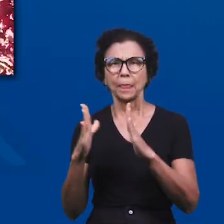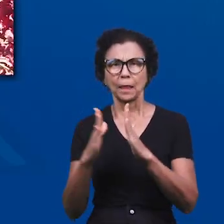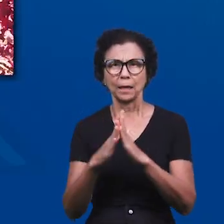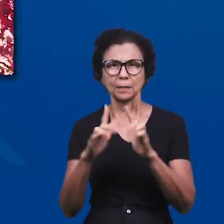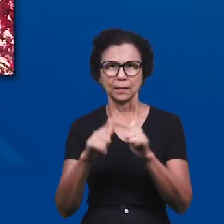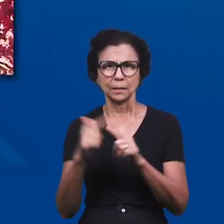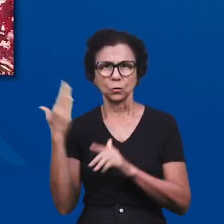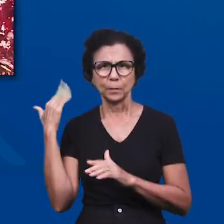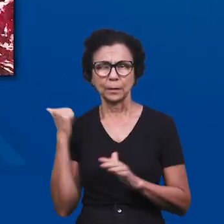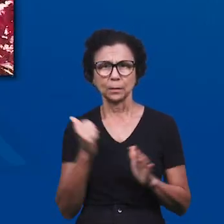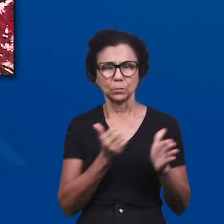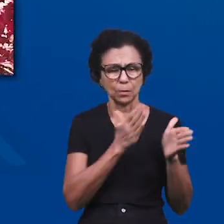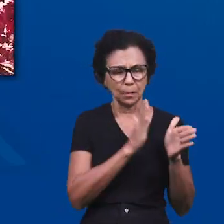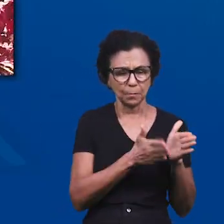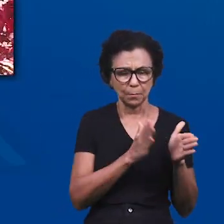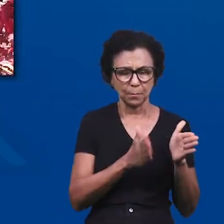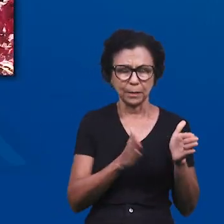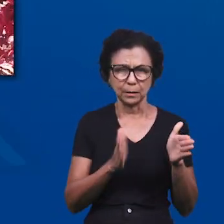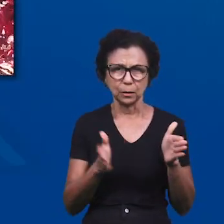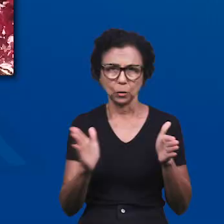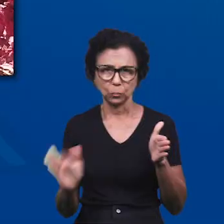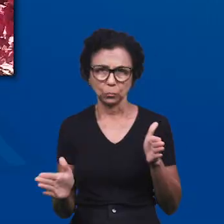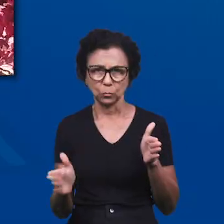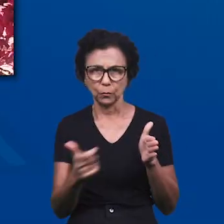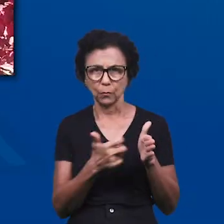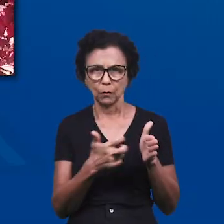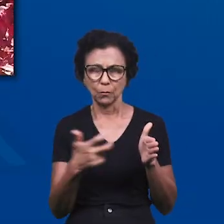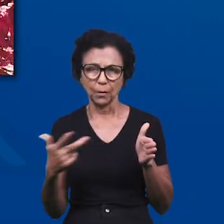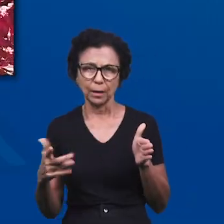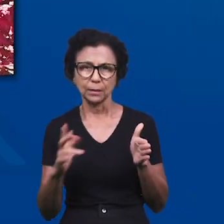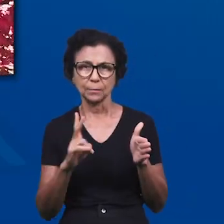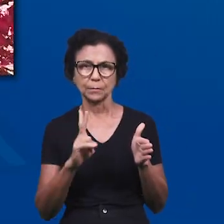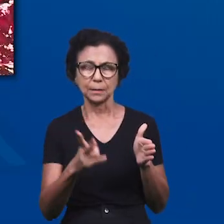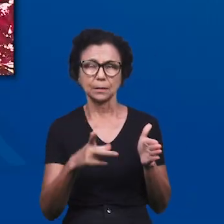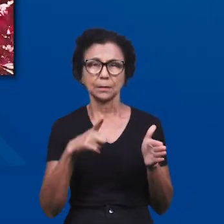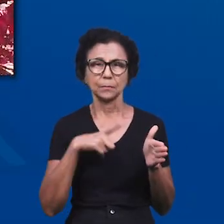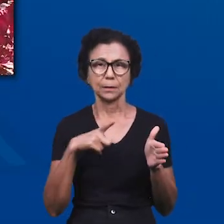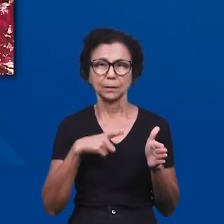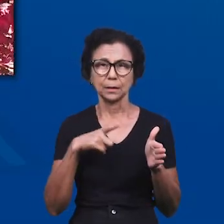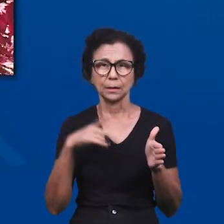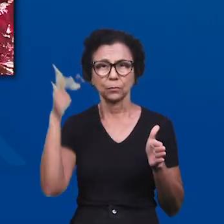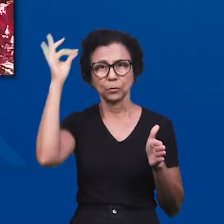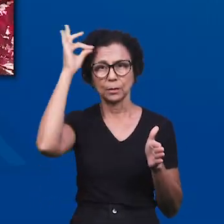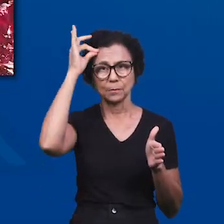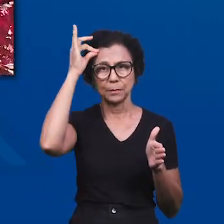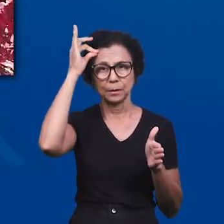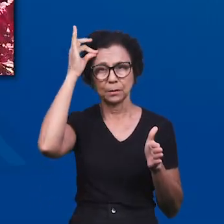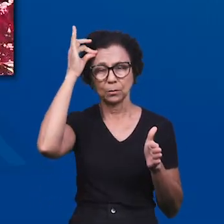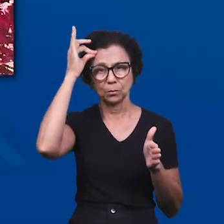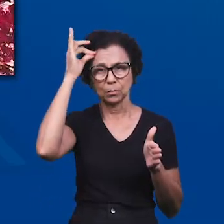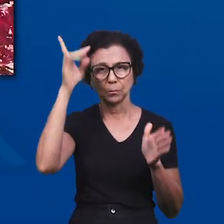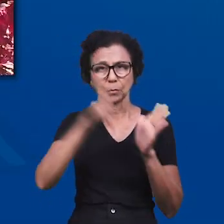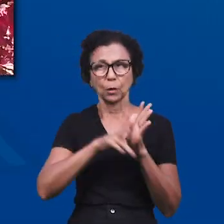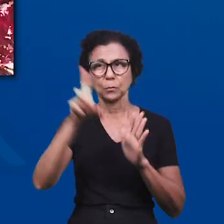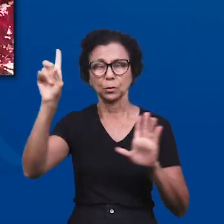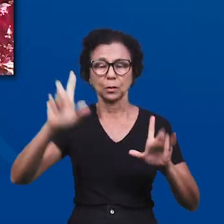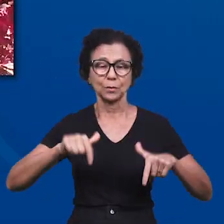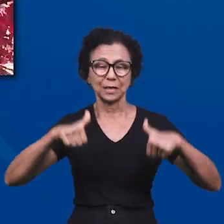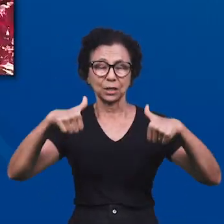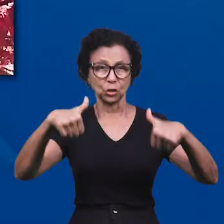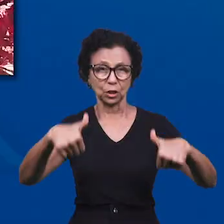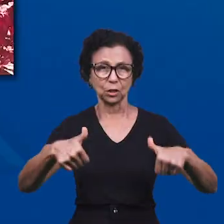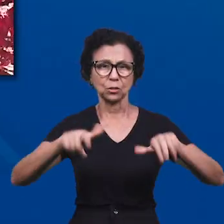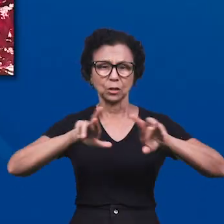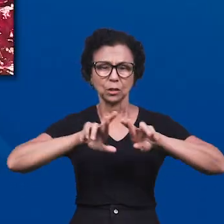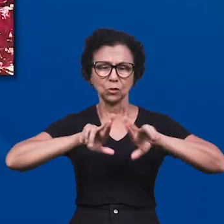Deus. Uma das características que diferenciou um período do outro foi uma das operações do Espírito